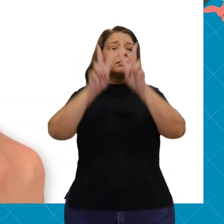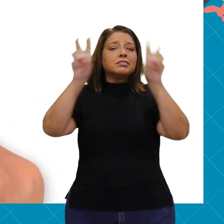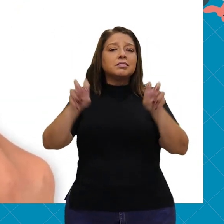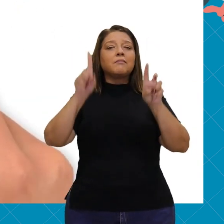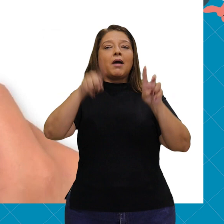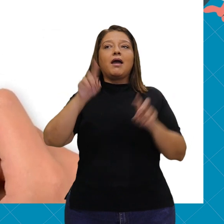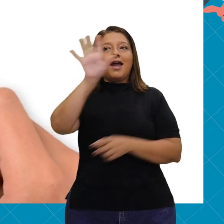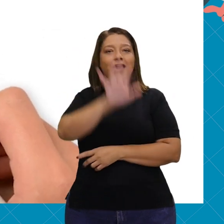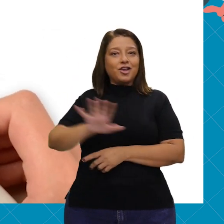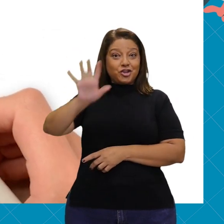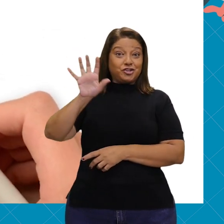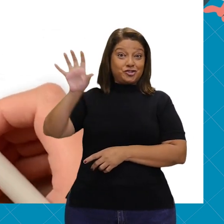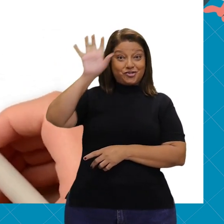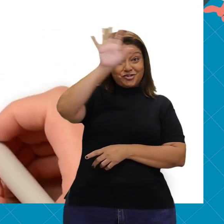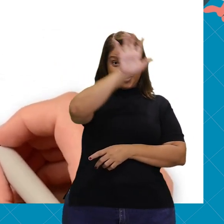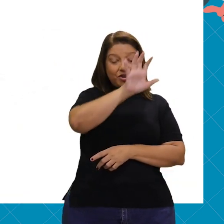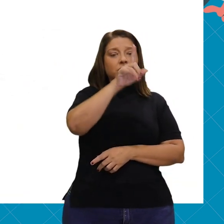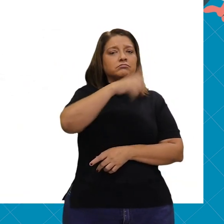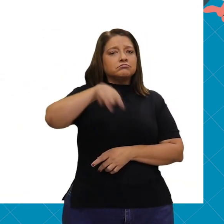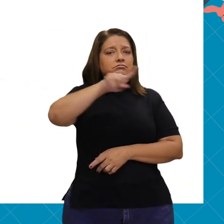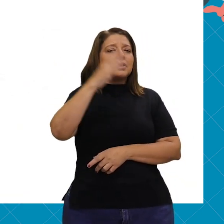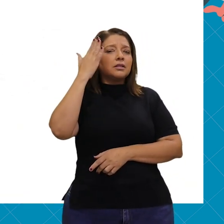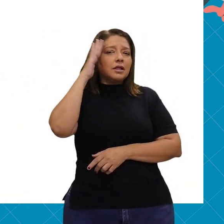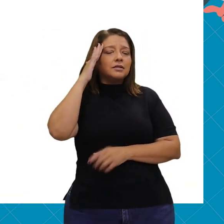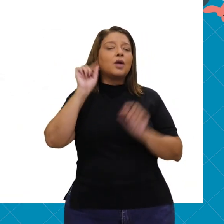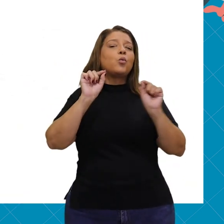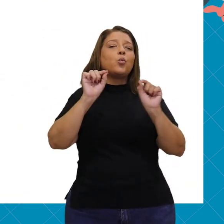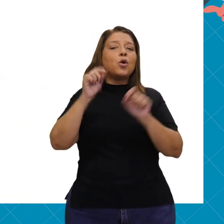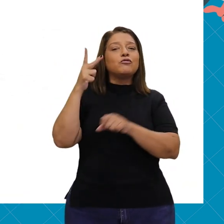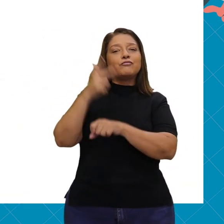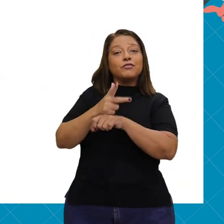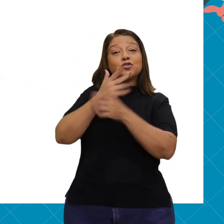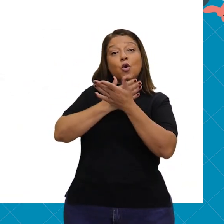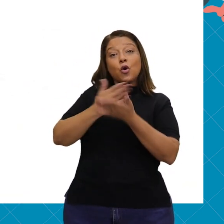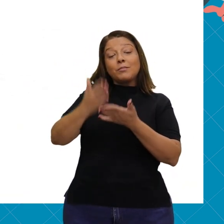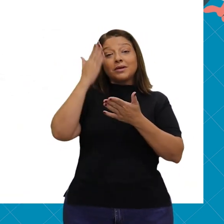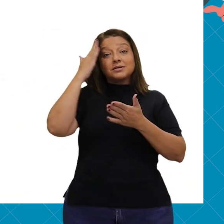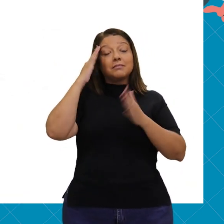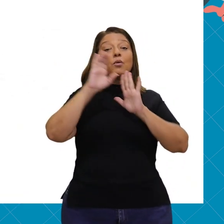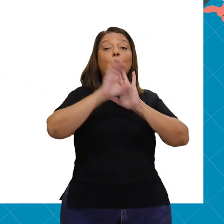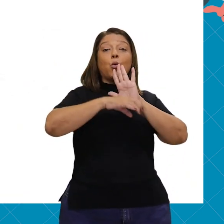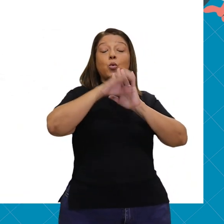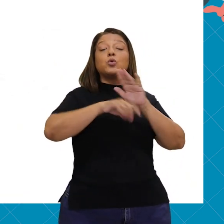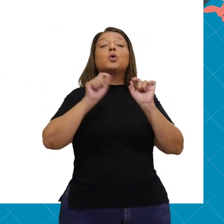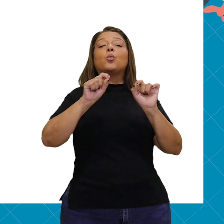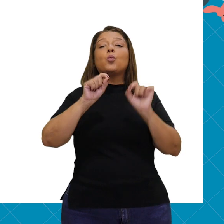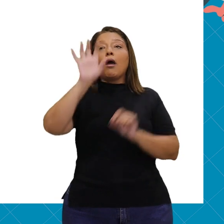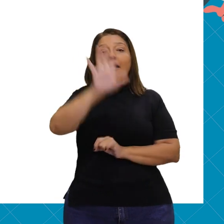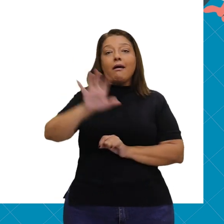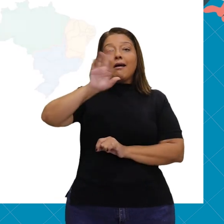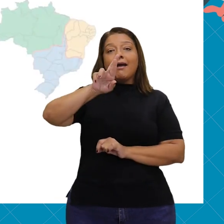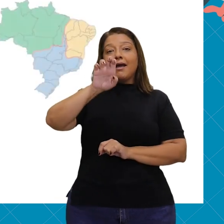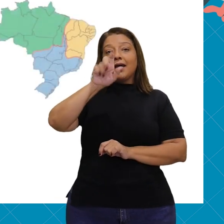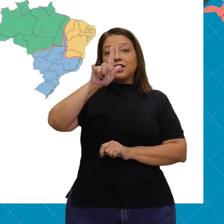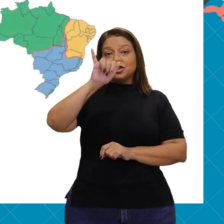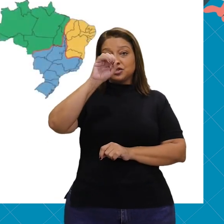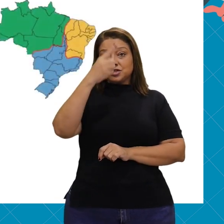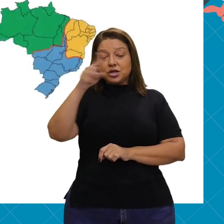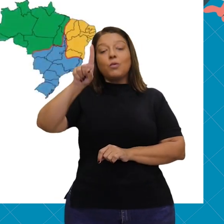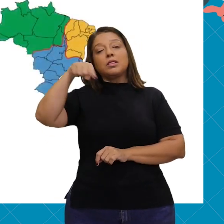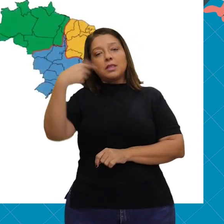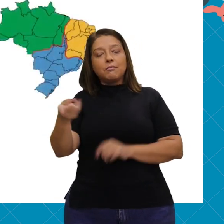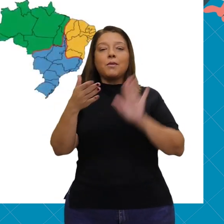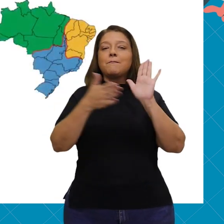hoje, região. Então só para você se situar, a gente vai começar o vídeo falando do conceito de região em si e depois a gente vai passar